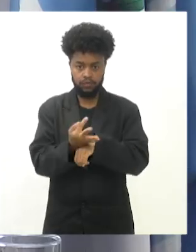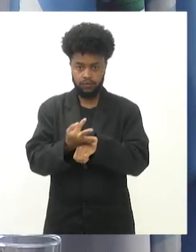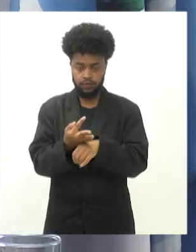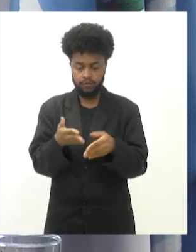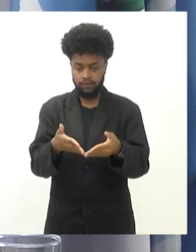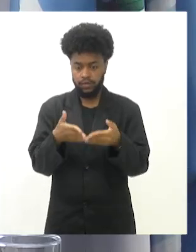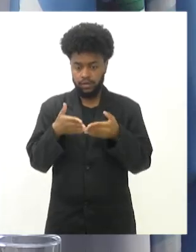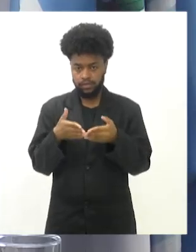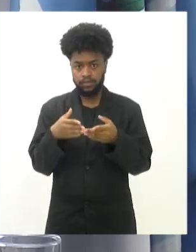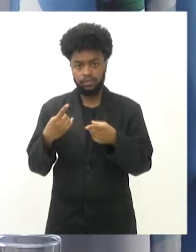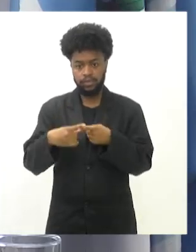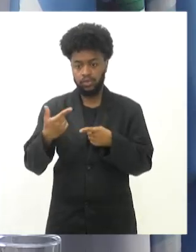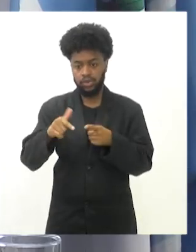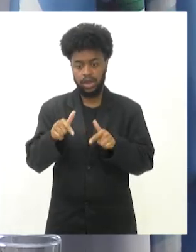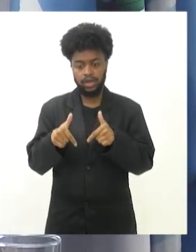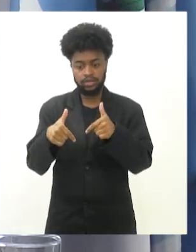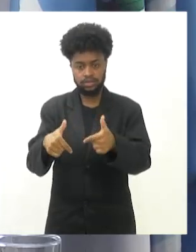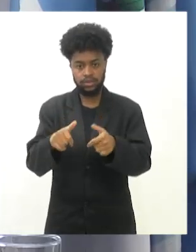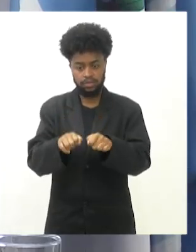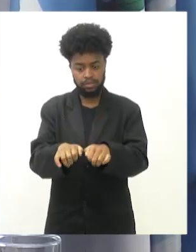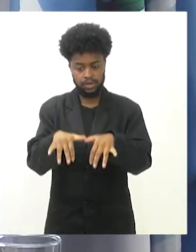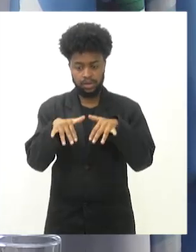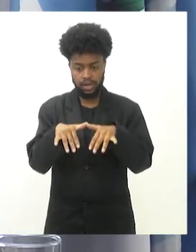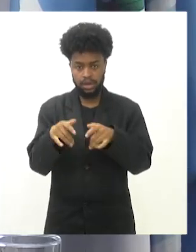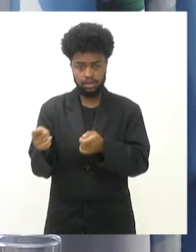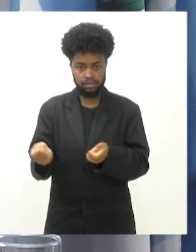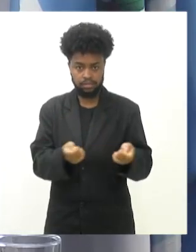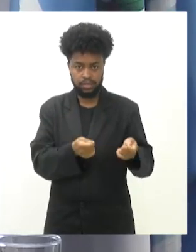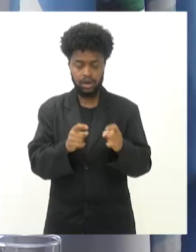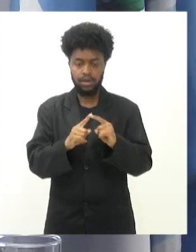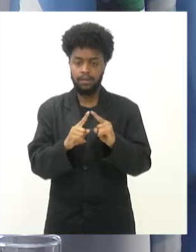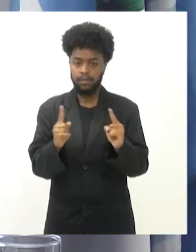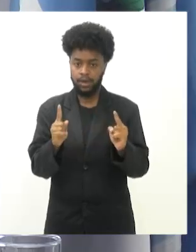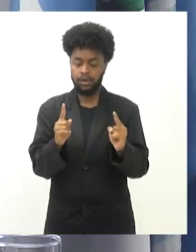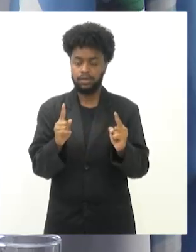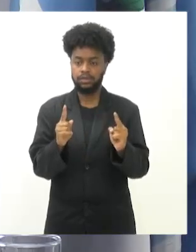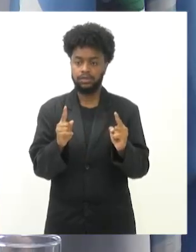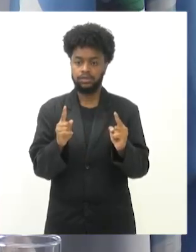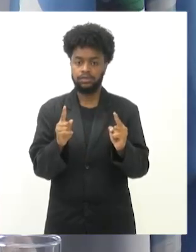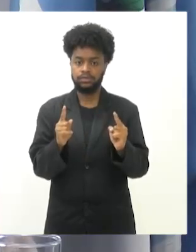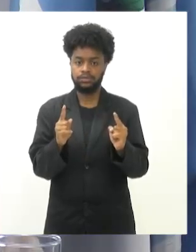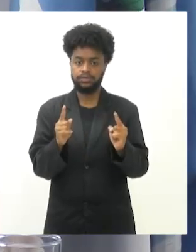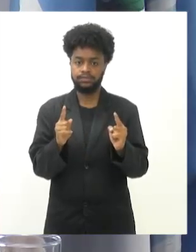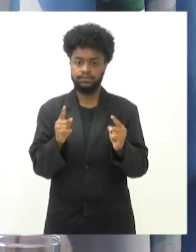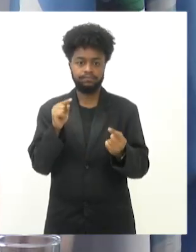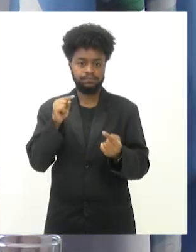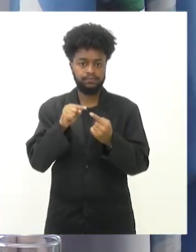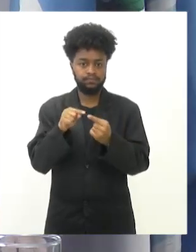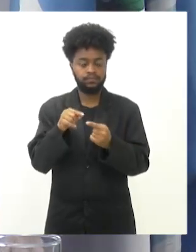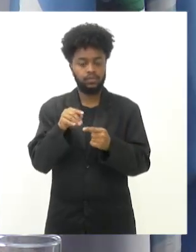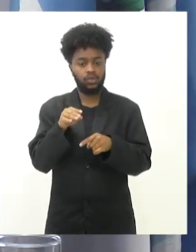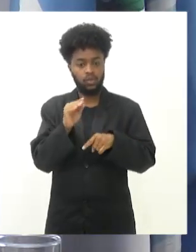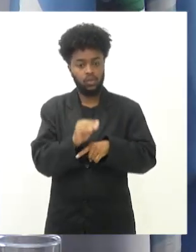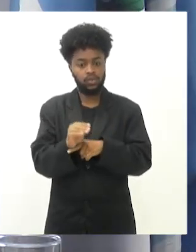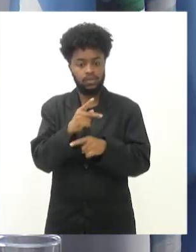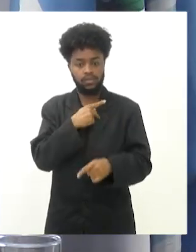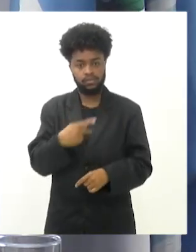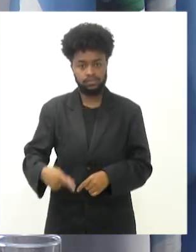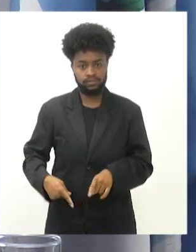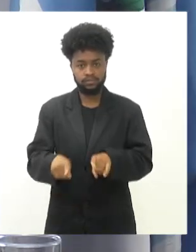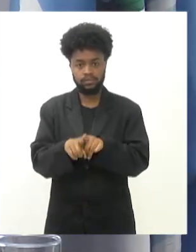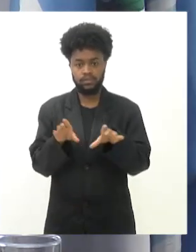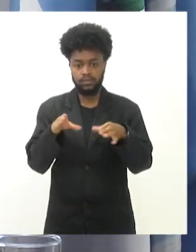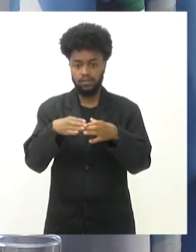produz ações plenárias, ordinárias, mas que, fruto do bom zelo da presidência, da mesa diretora,